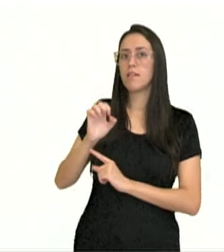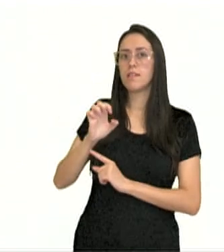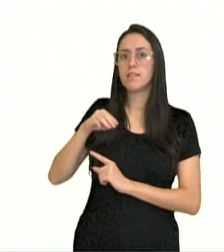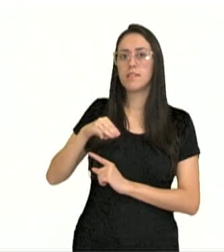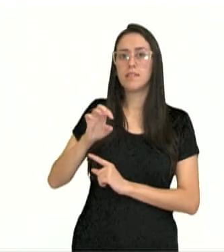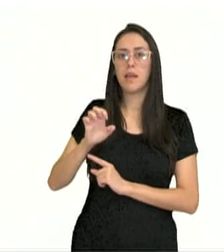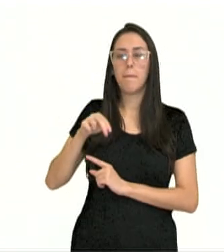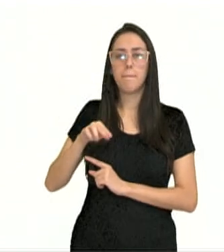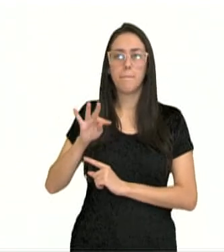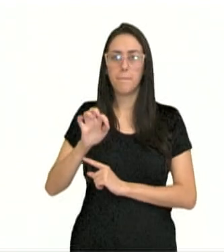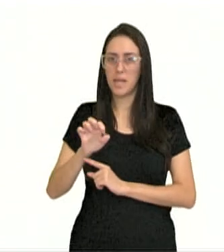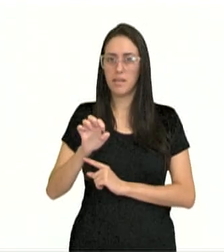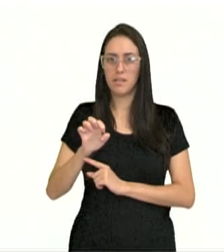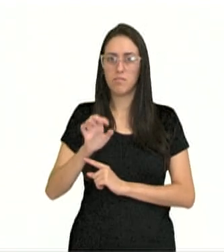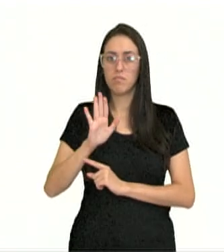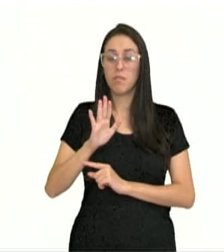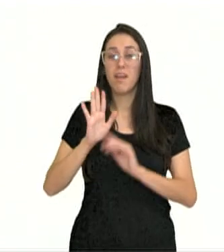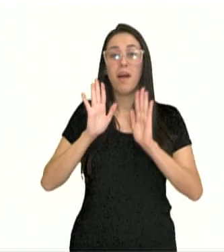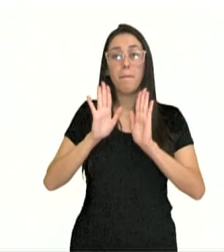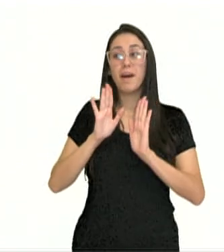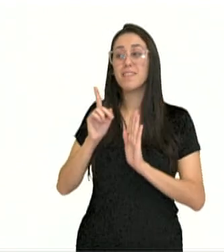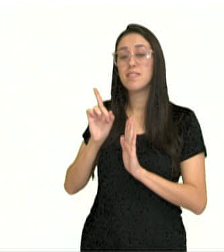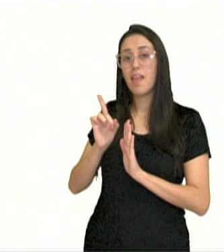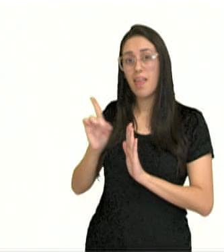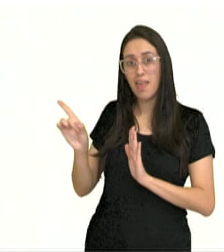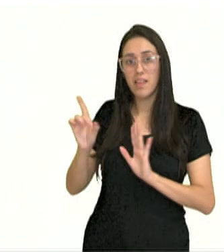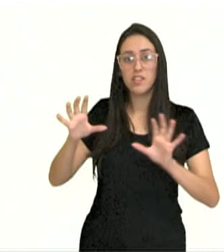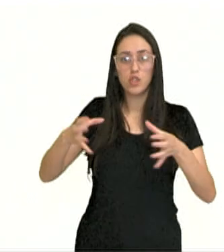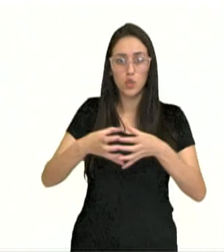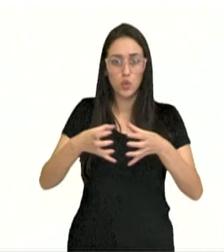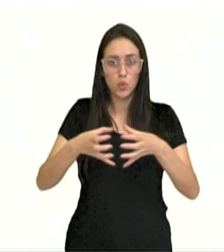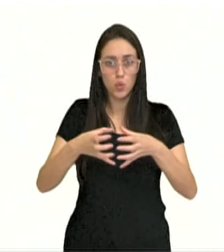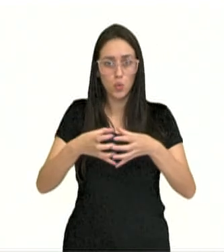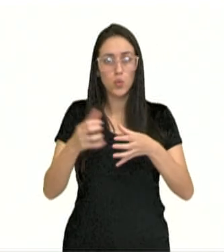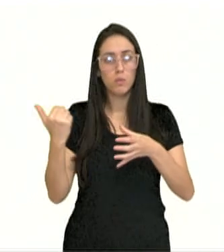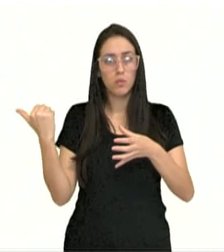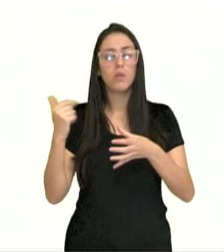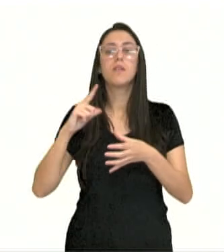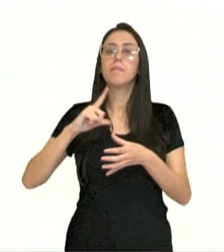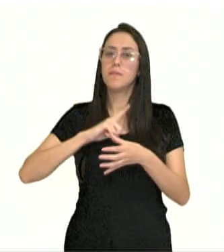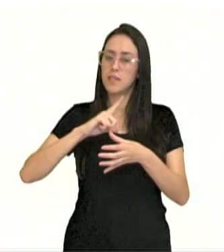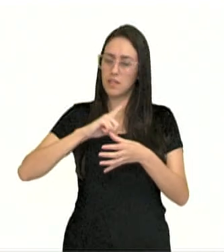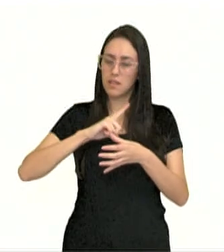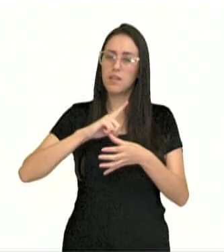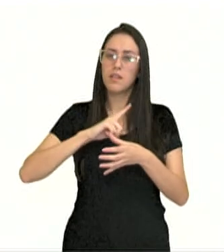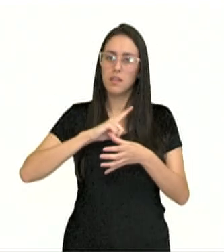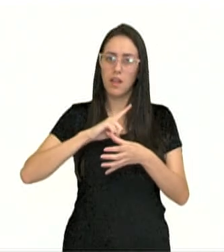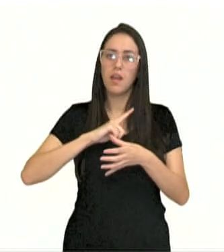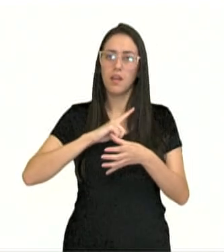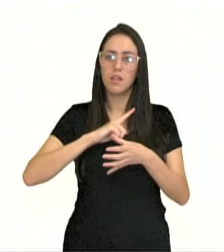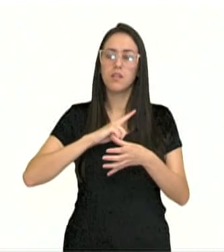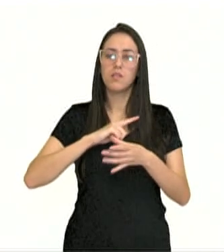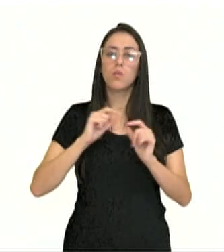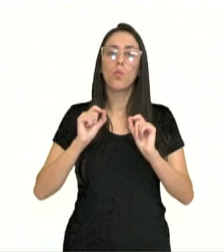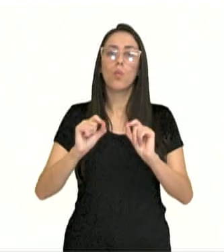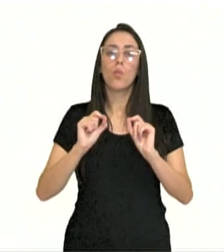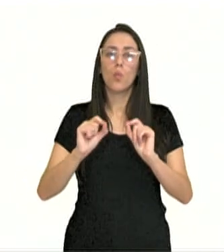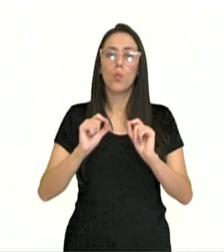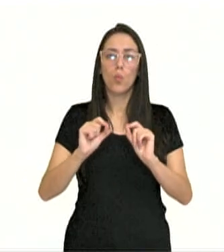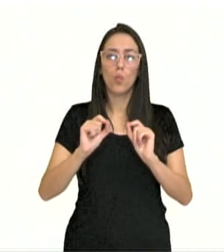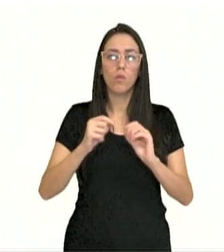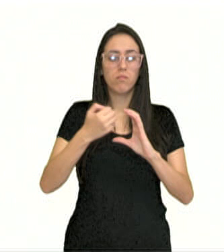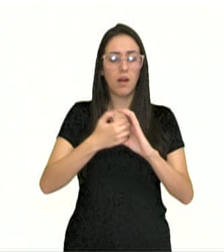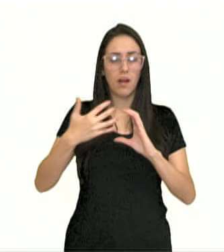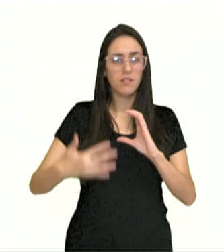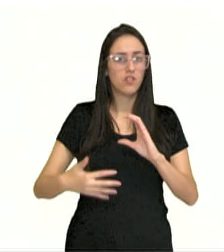partir deste grupo das gimnospermas, elas vão apresentar uma estrutura bem característica